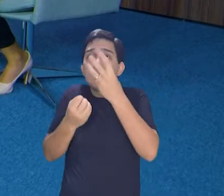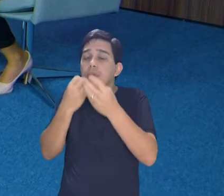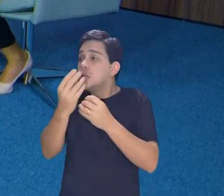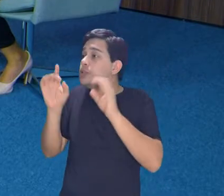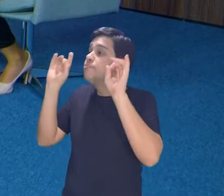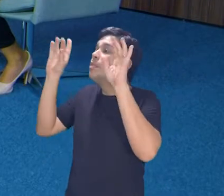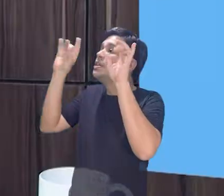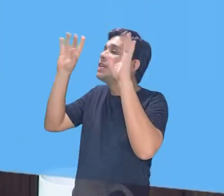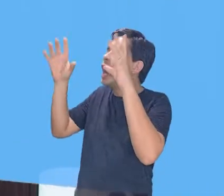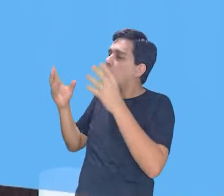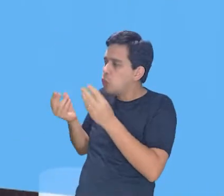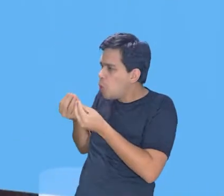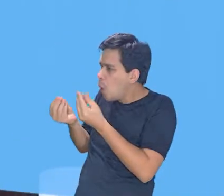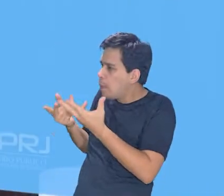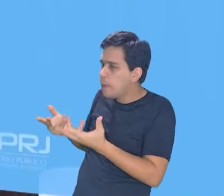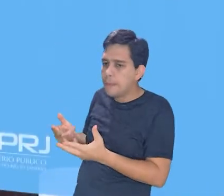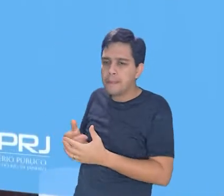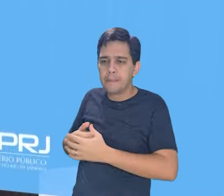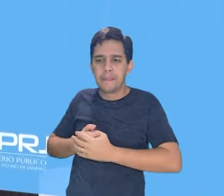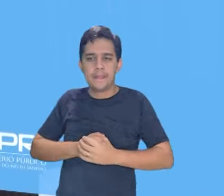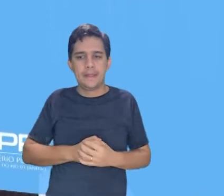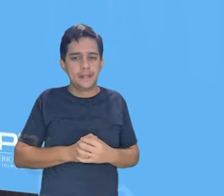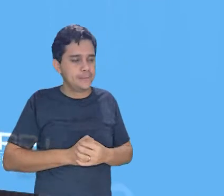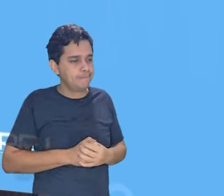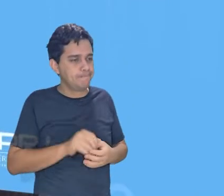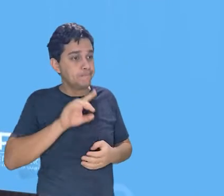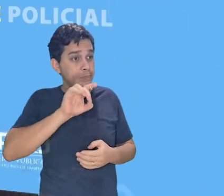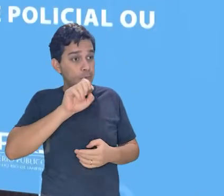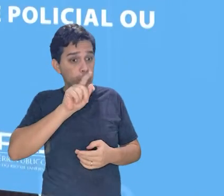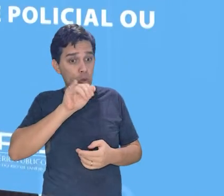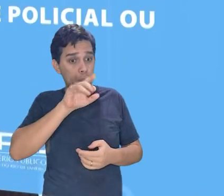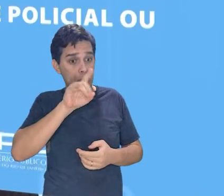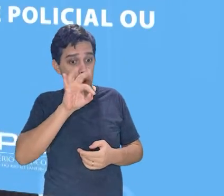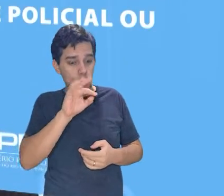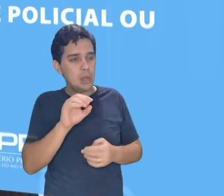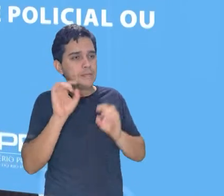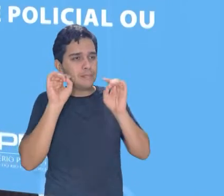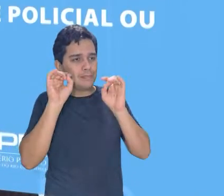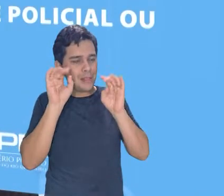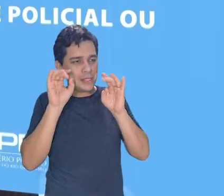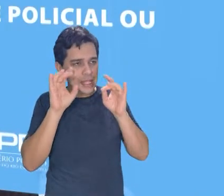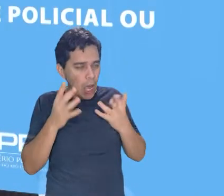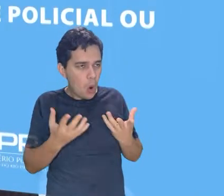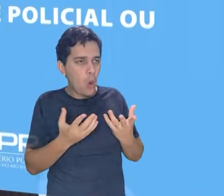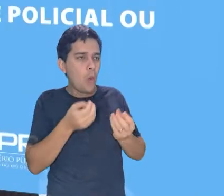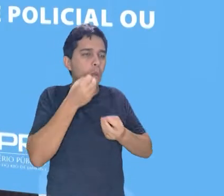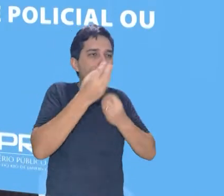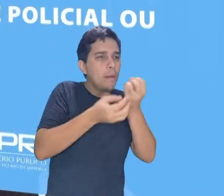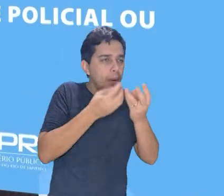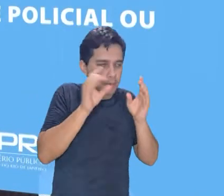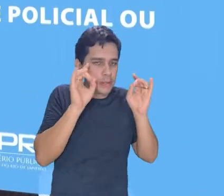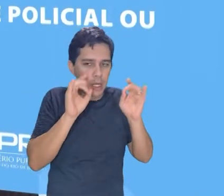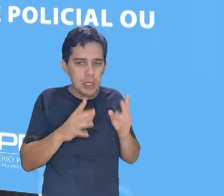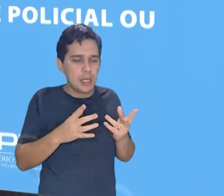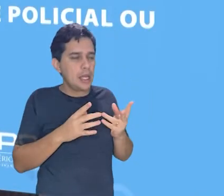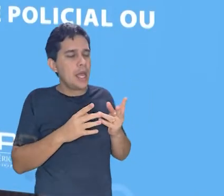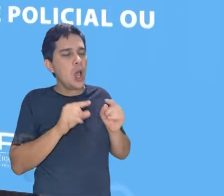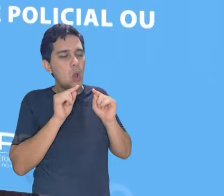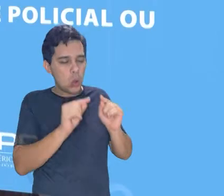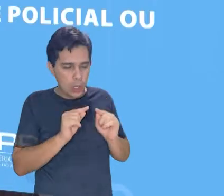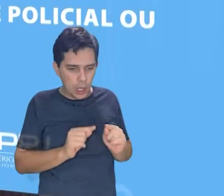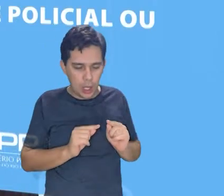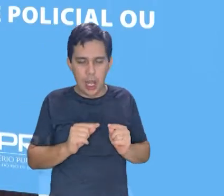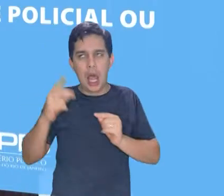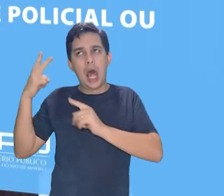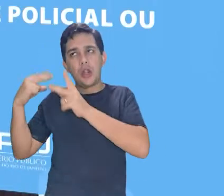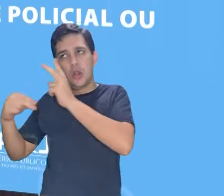depoimento especial é a forma válida de colher a prova junto à criança ou adolescente